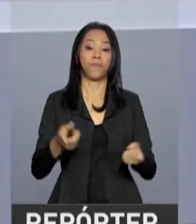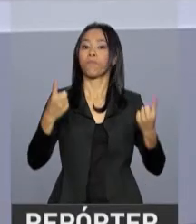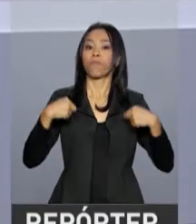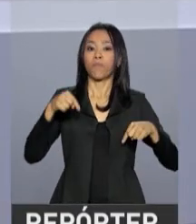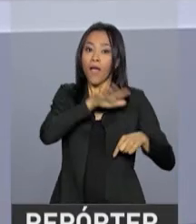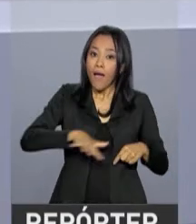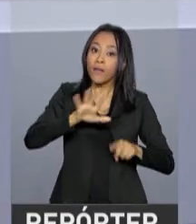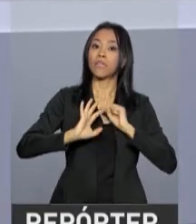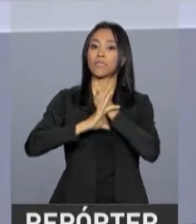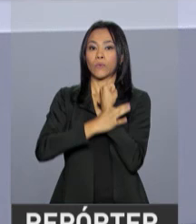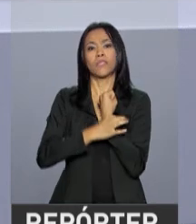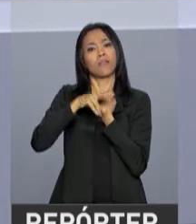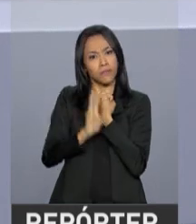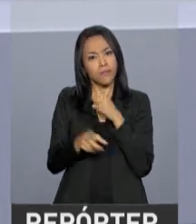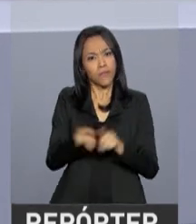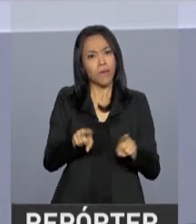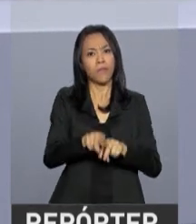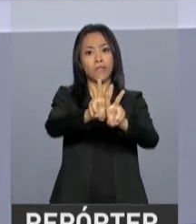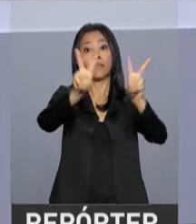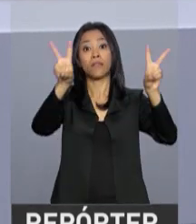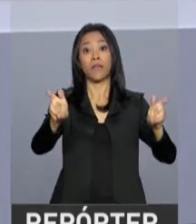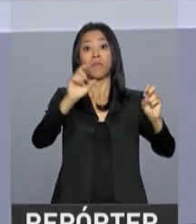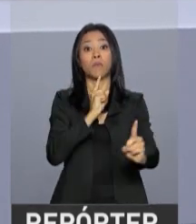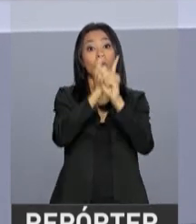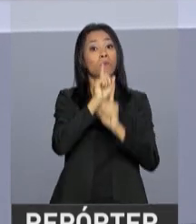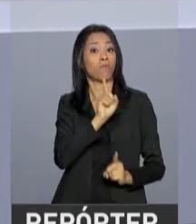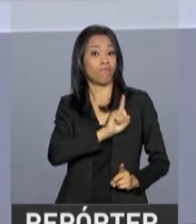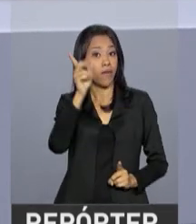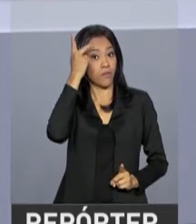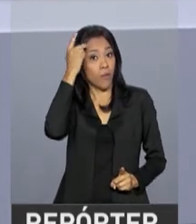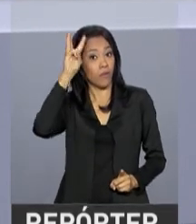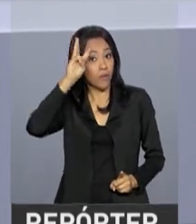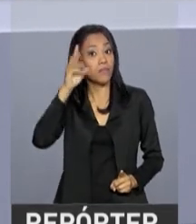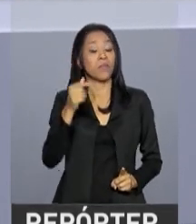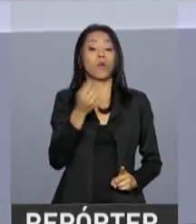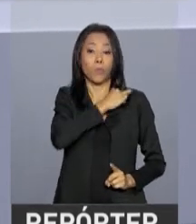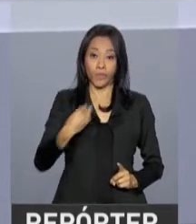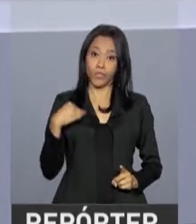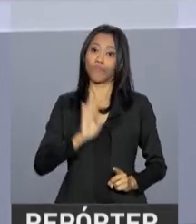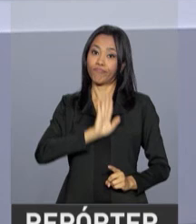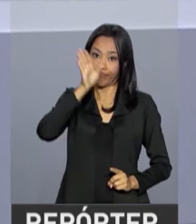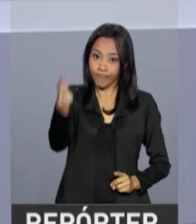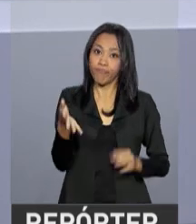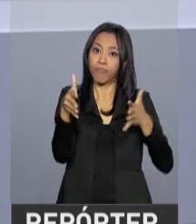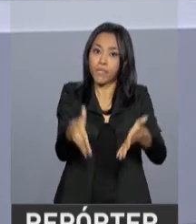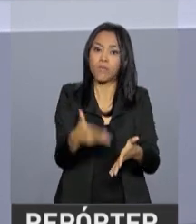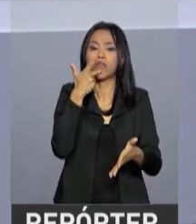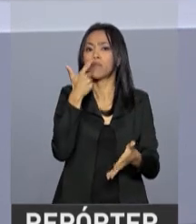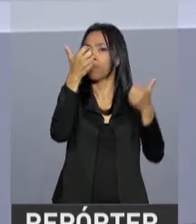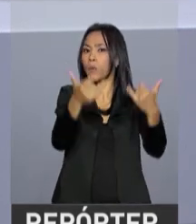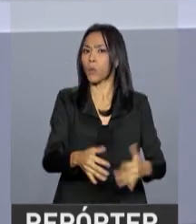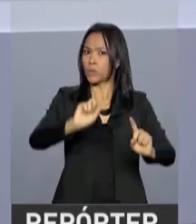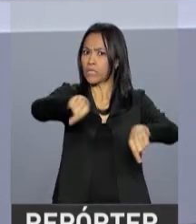pública também foi tema de um evento realizado em são paulo nesta terça-feira o ministro al juma participou e disse que o principal desafio da